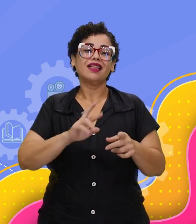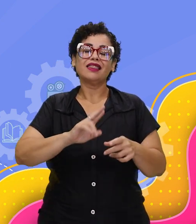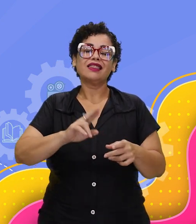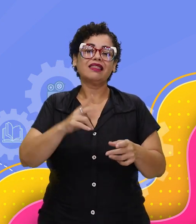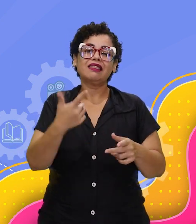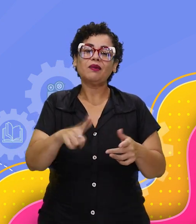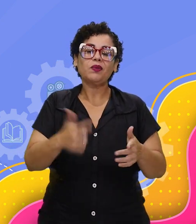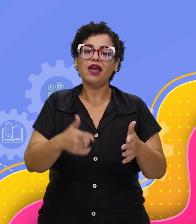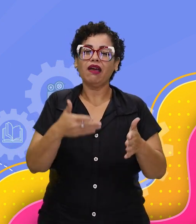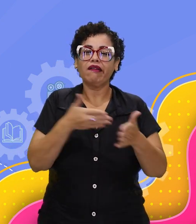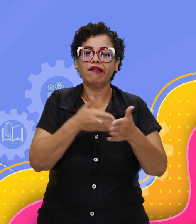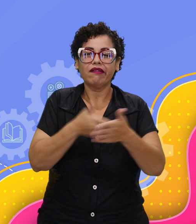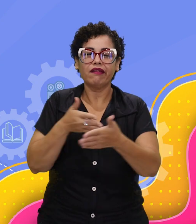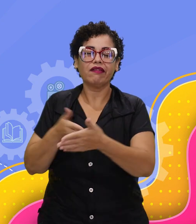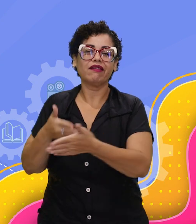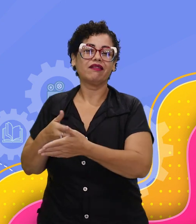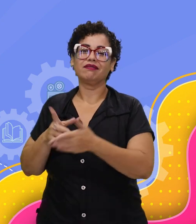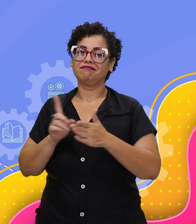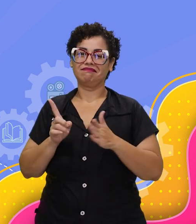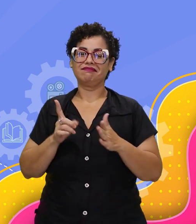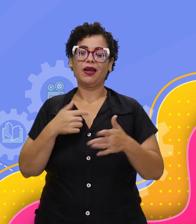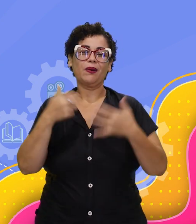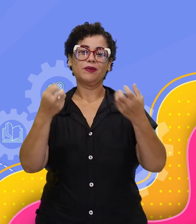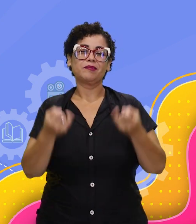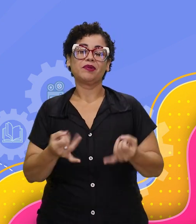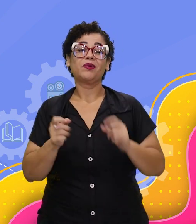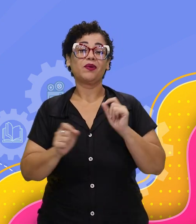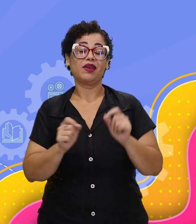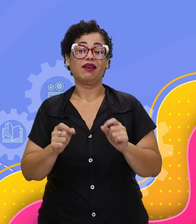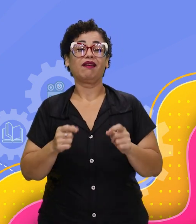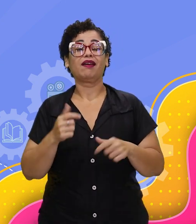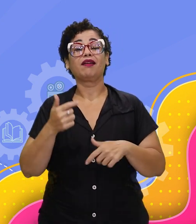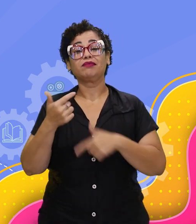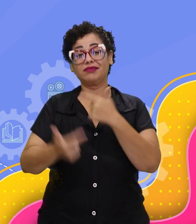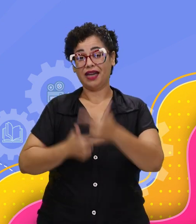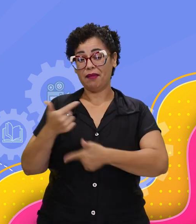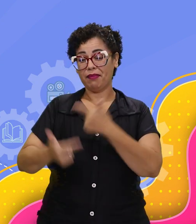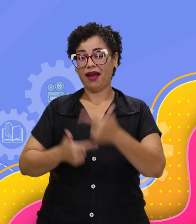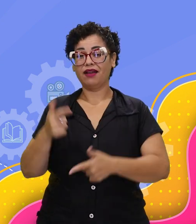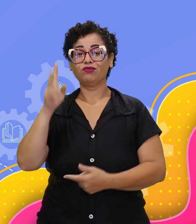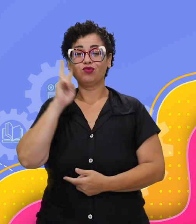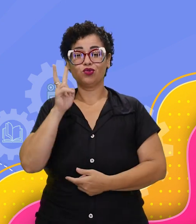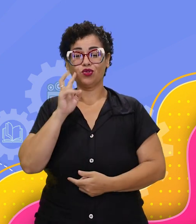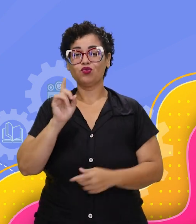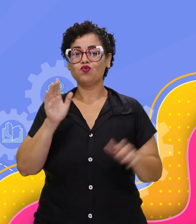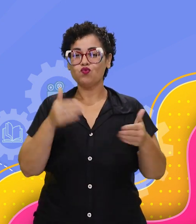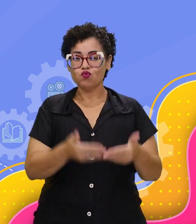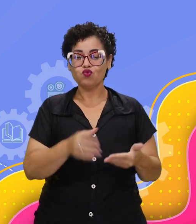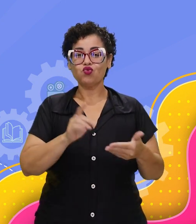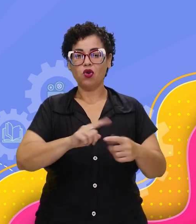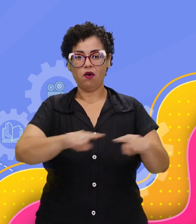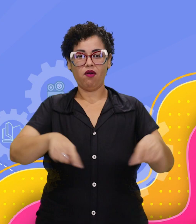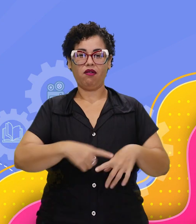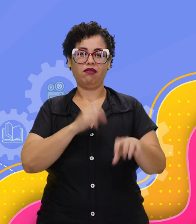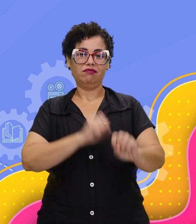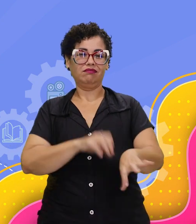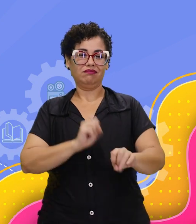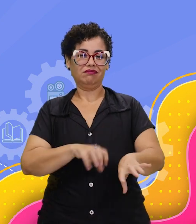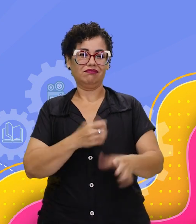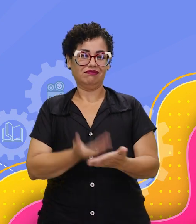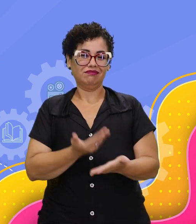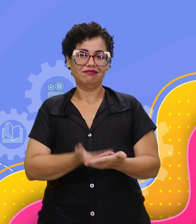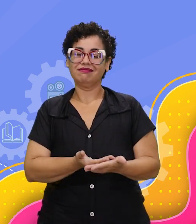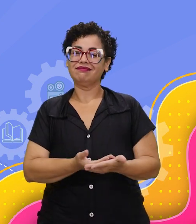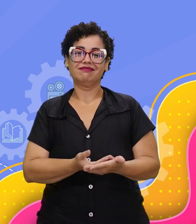costuma pensar. O que eu quero dizer? Que a atuação do historiador, ela não fica restrita à sala de aula,